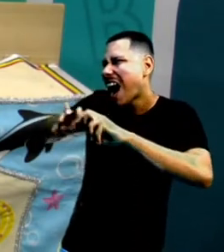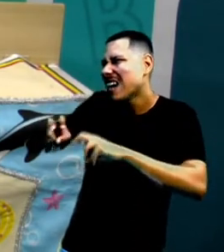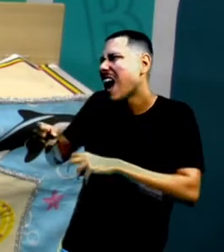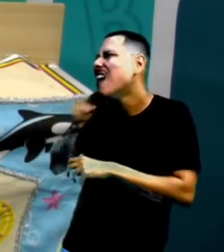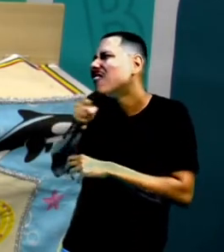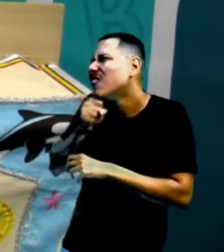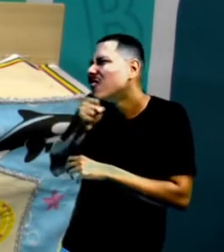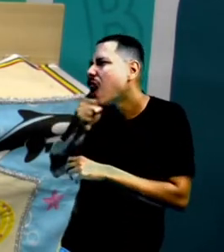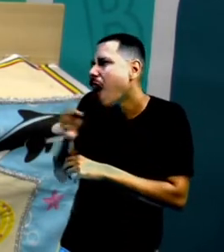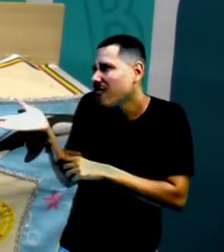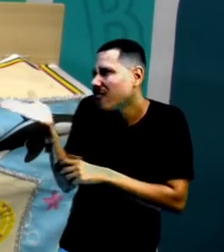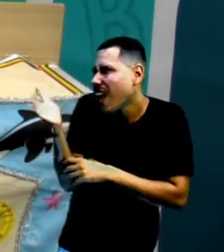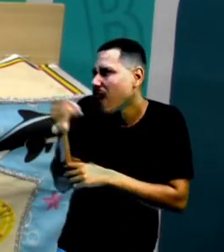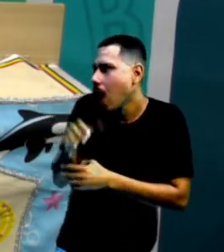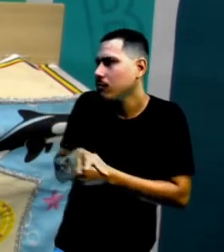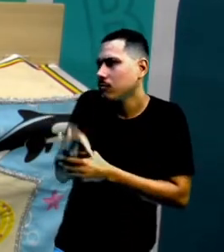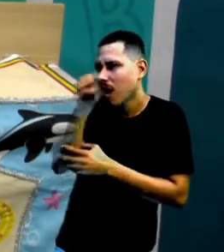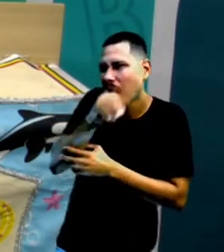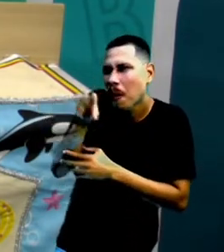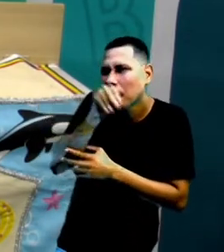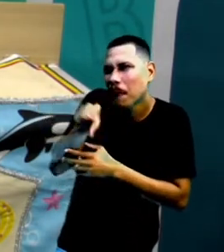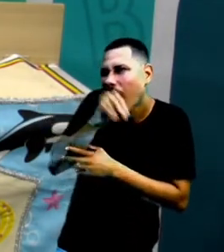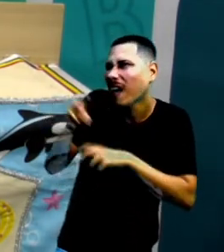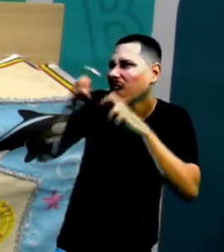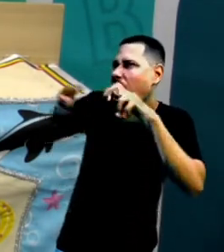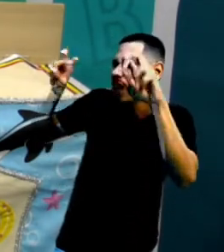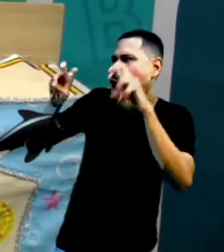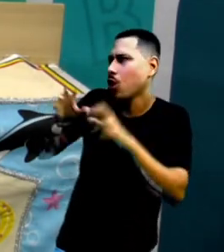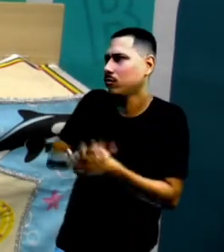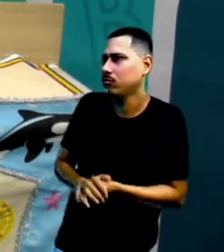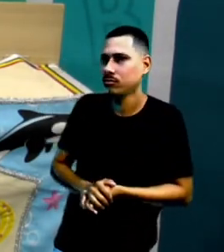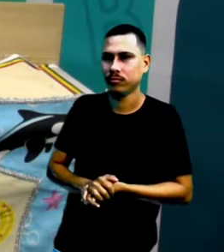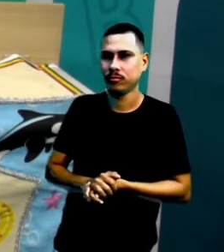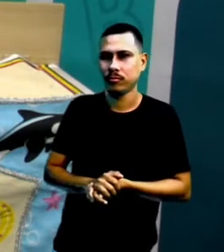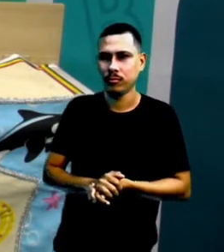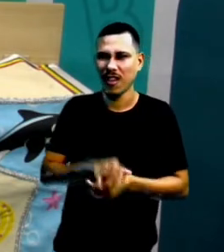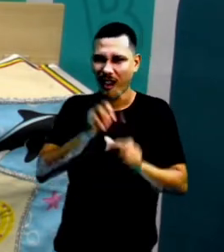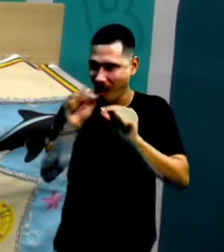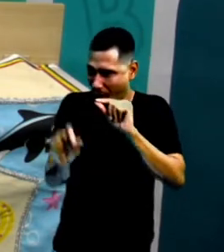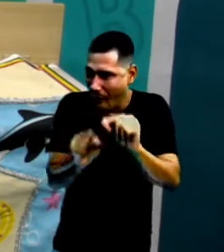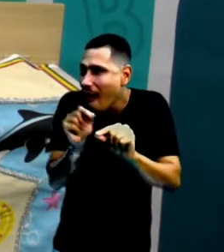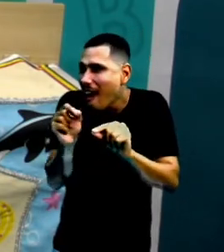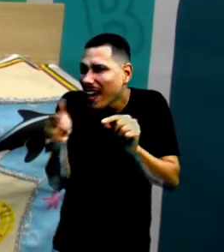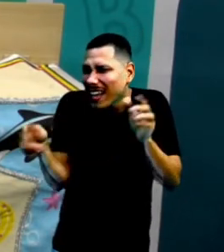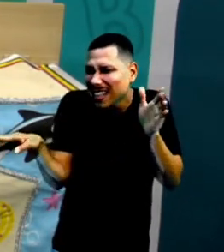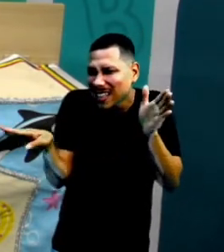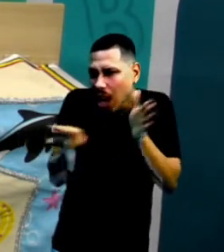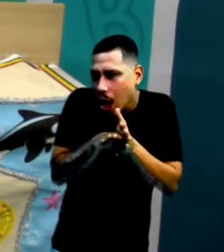Gritou o pato. Olha quem era que ia chegando pra pegar eles em fraga.